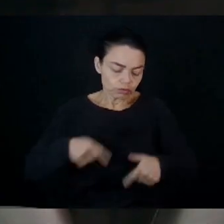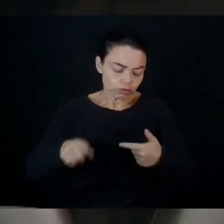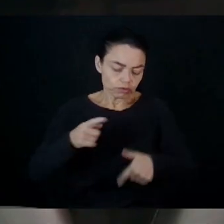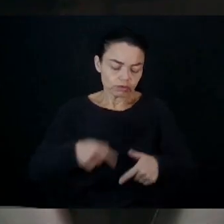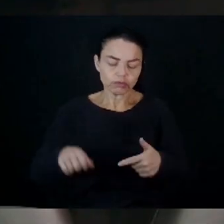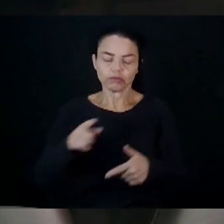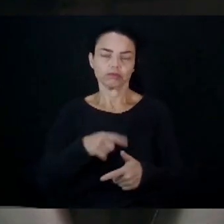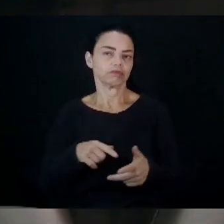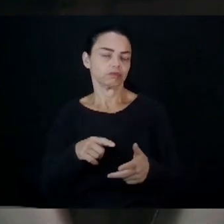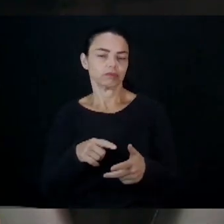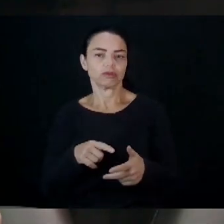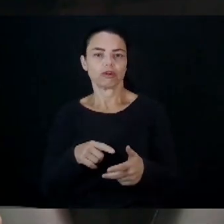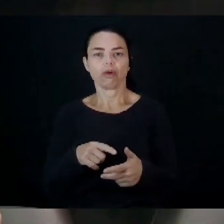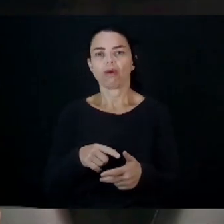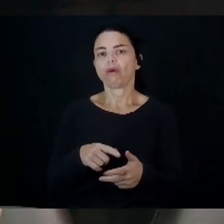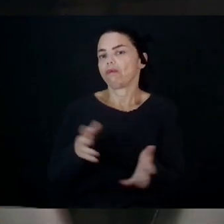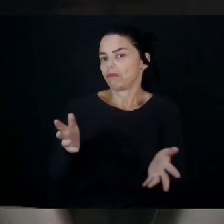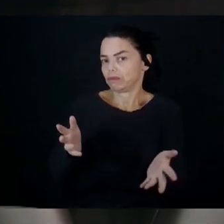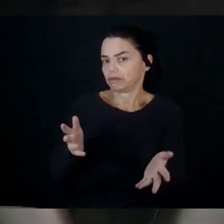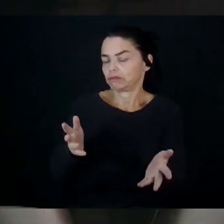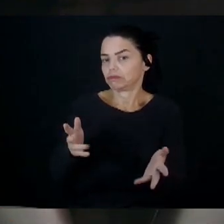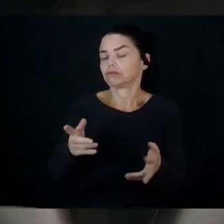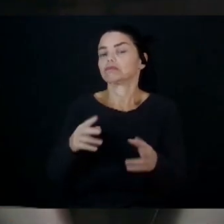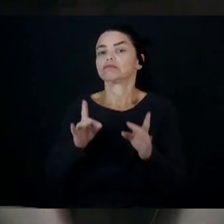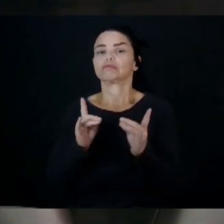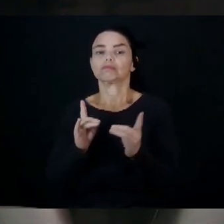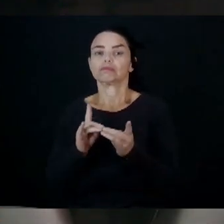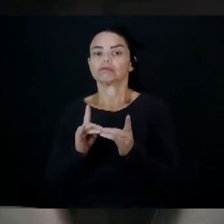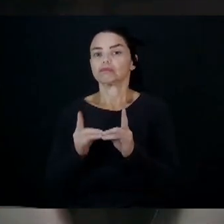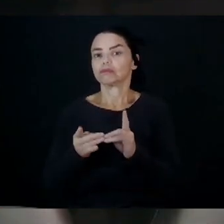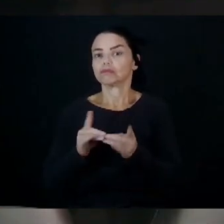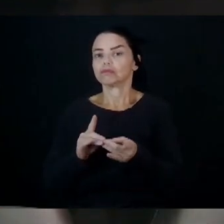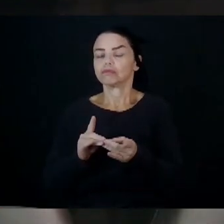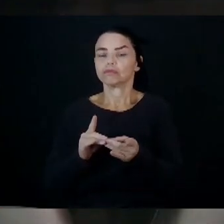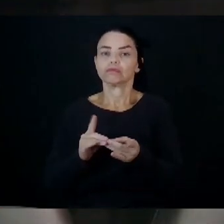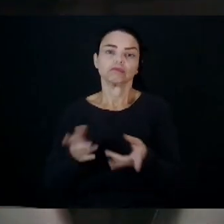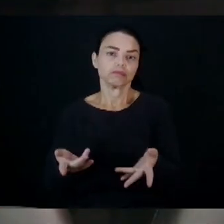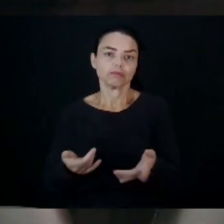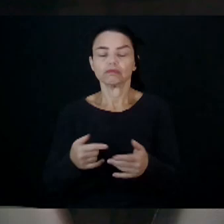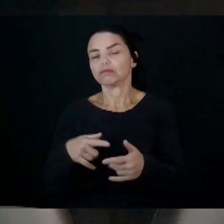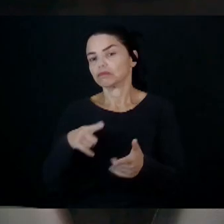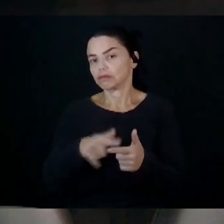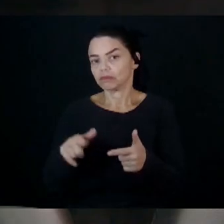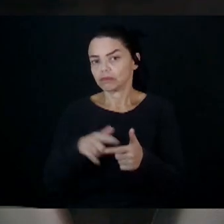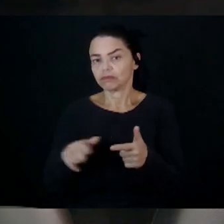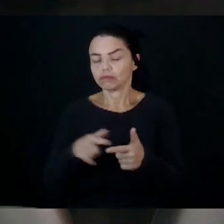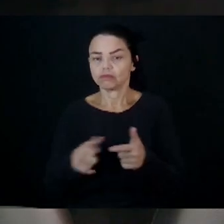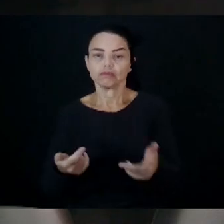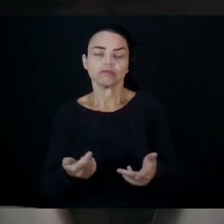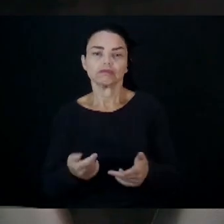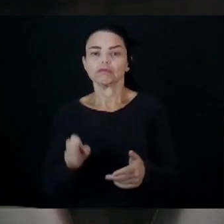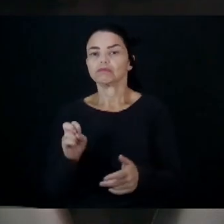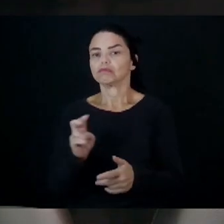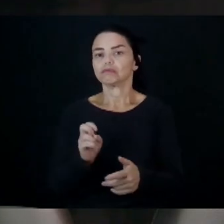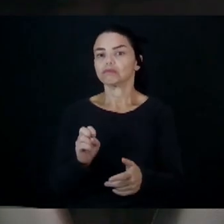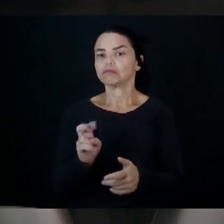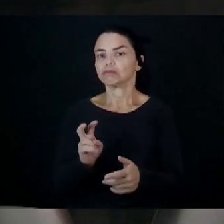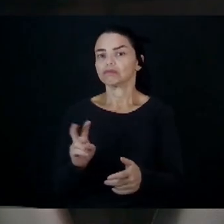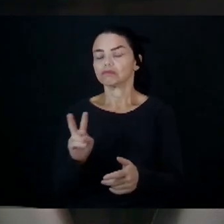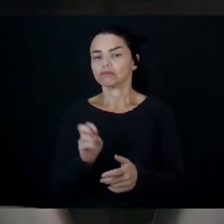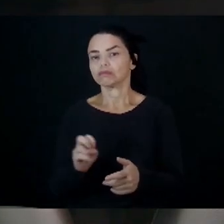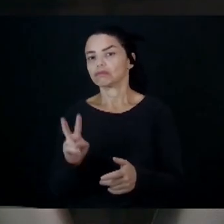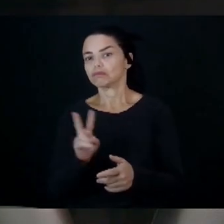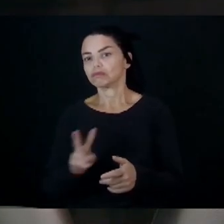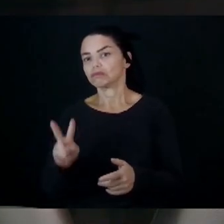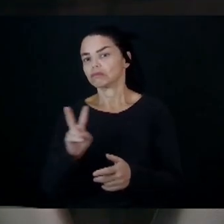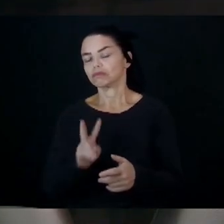você hormonais, você pode, se você tiver um déficit de vitamina, você vai repô-las, ok?